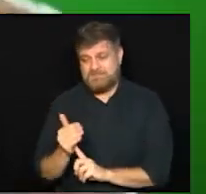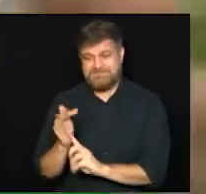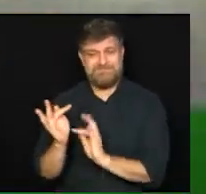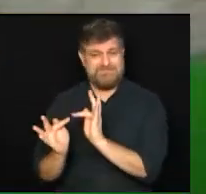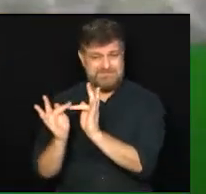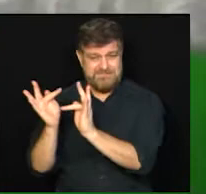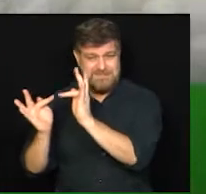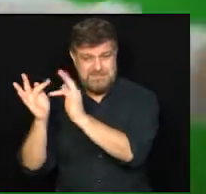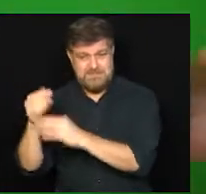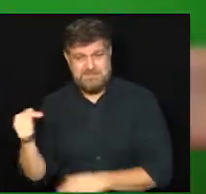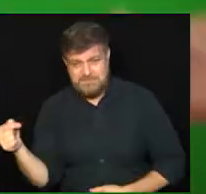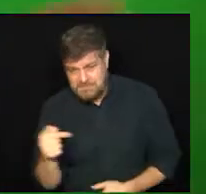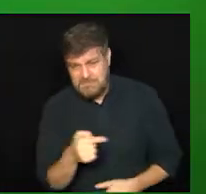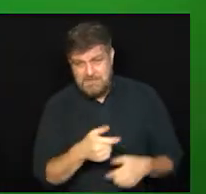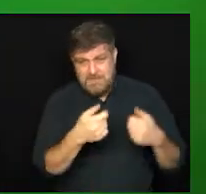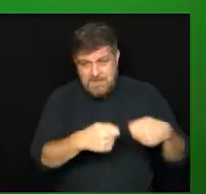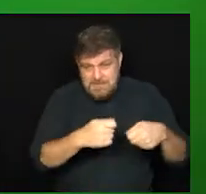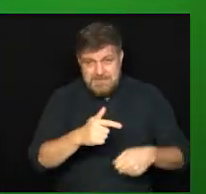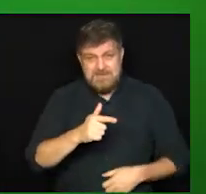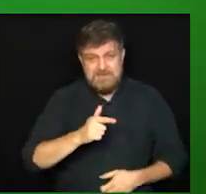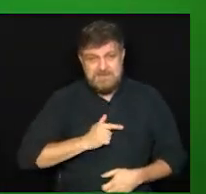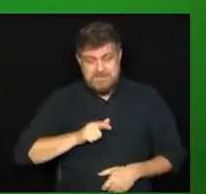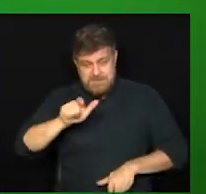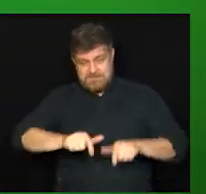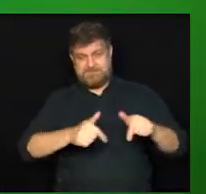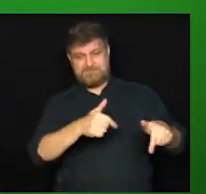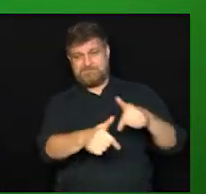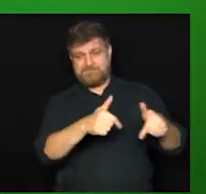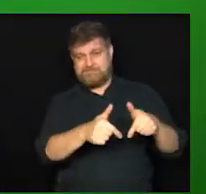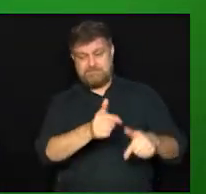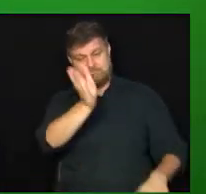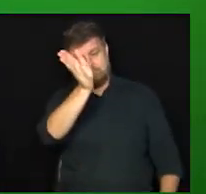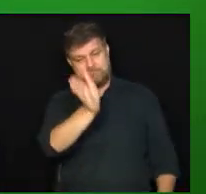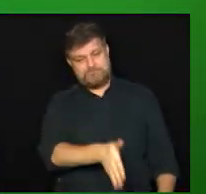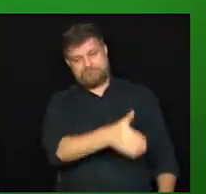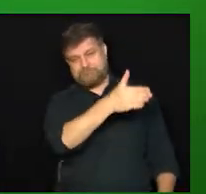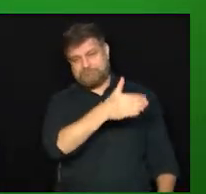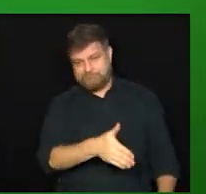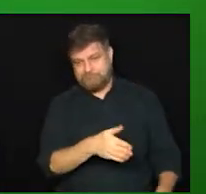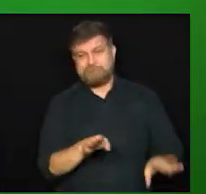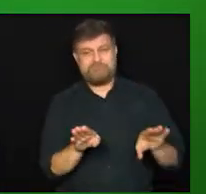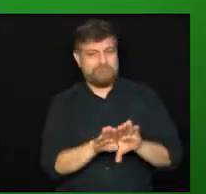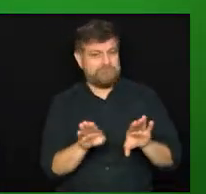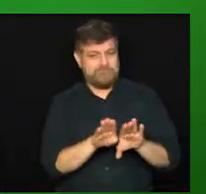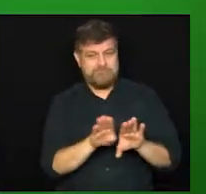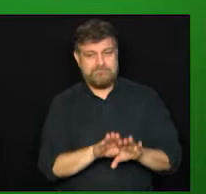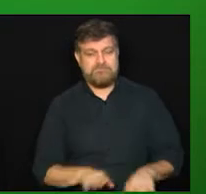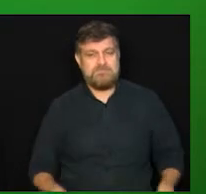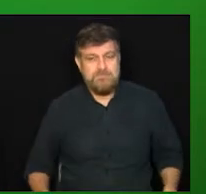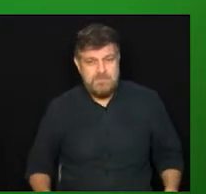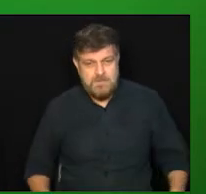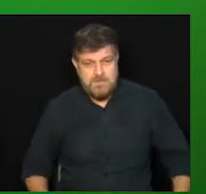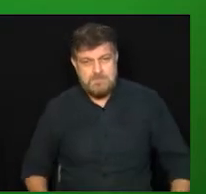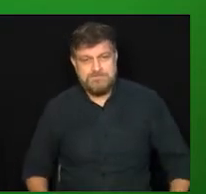menor que precisa de uma quantidade de gente. Ele deixa de acontecer também, ele passa a ser cancelado.